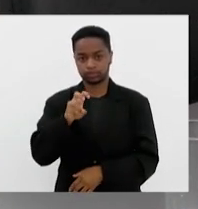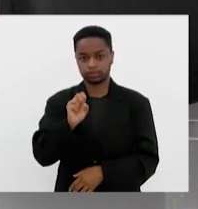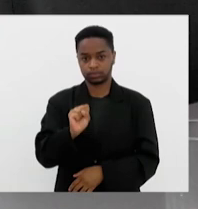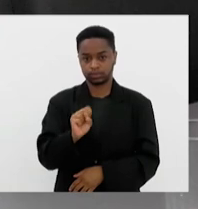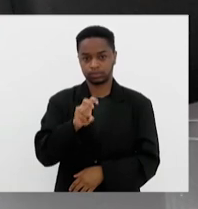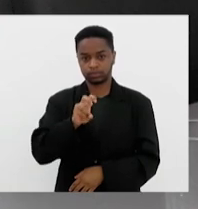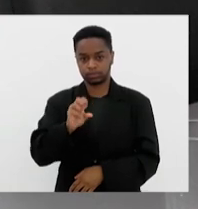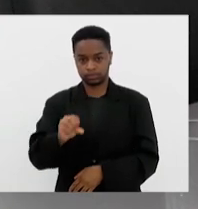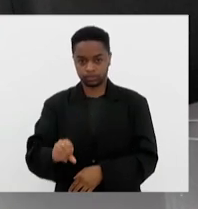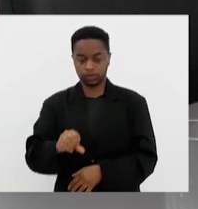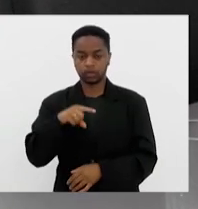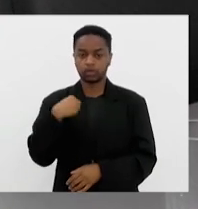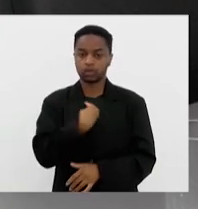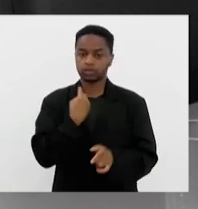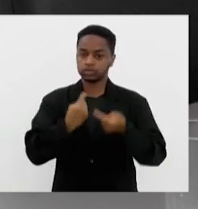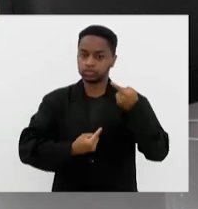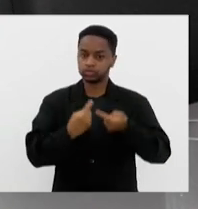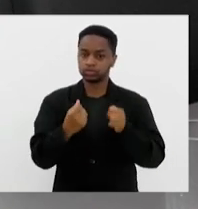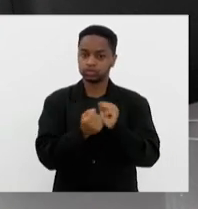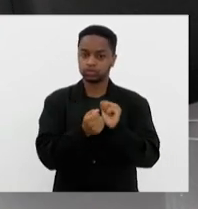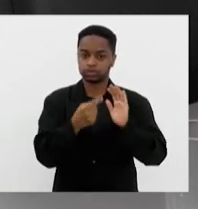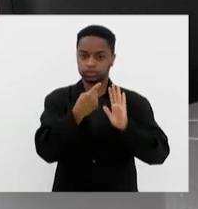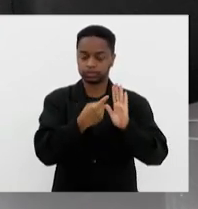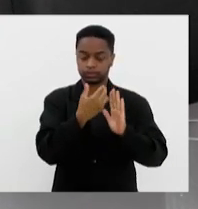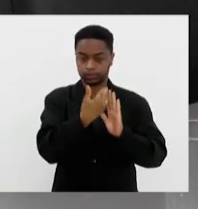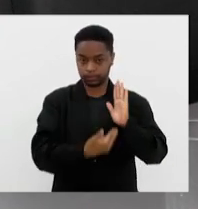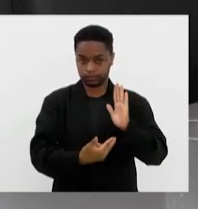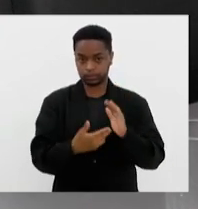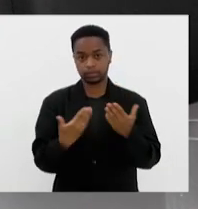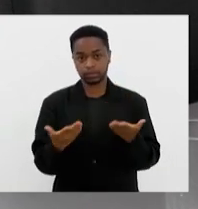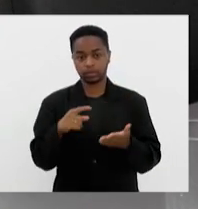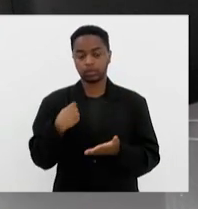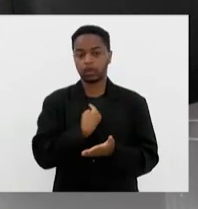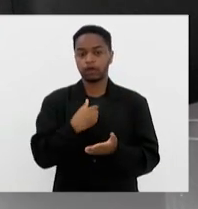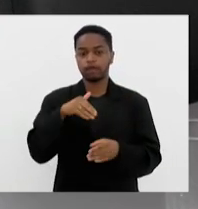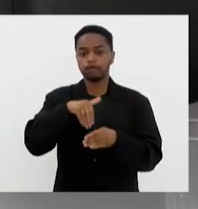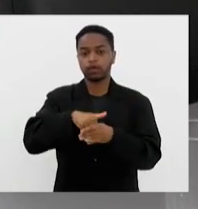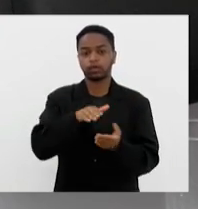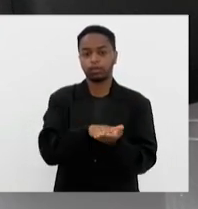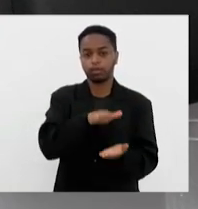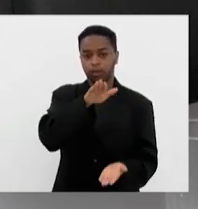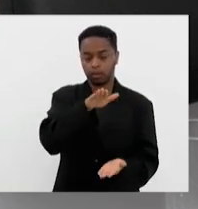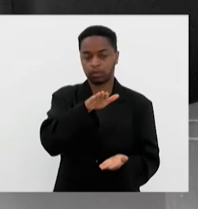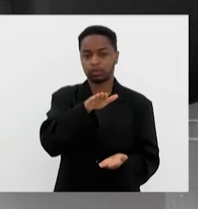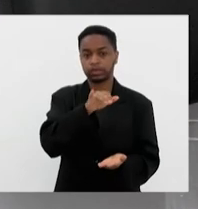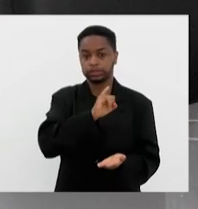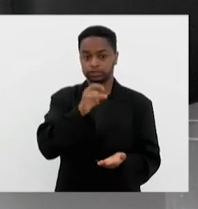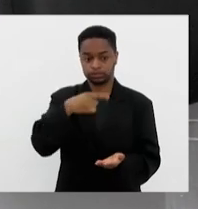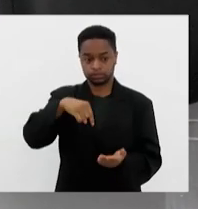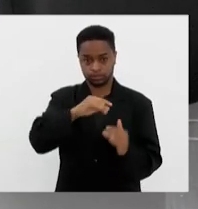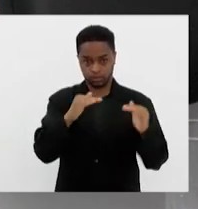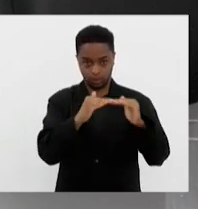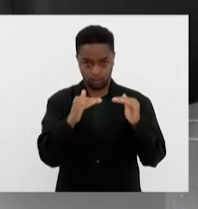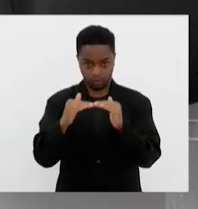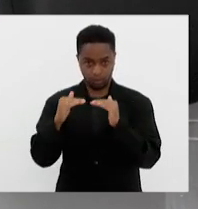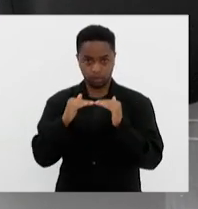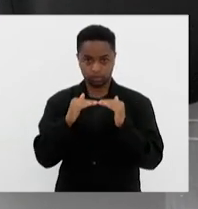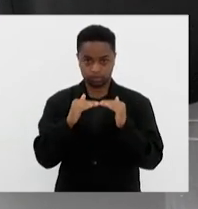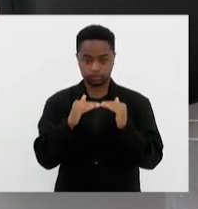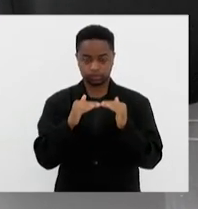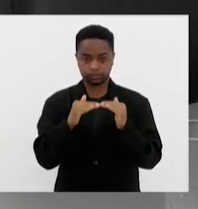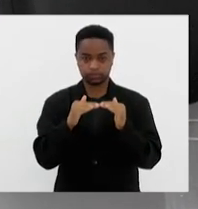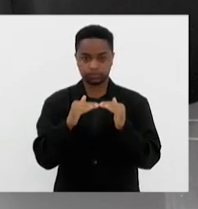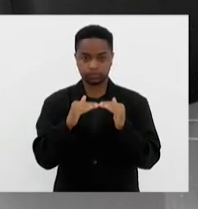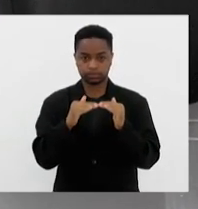para a gente discutir com os relatores. Então, a gente vota em bloco, se for aprovado aqui no colegiado, os senhores que